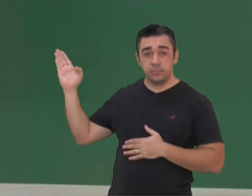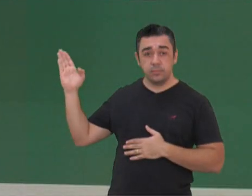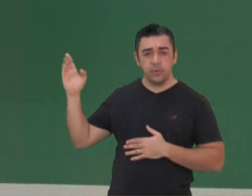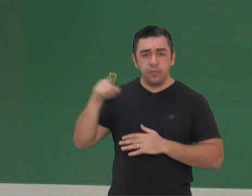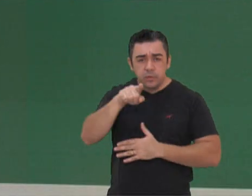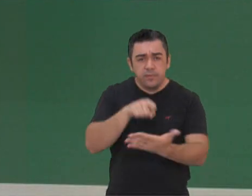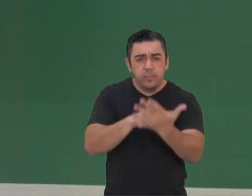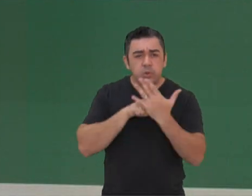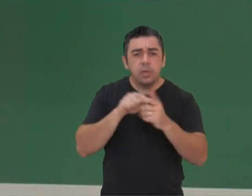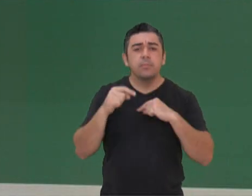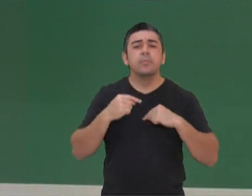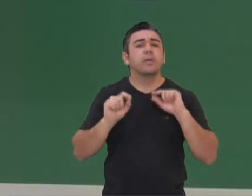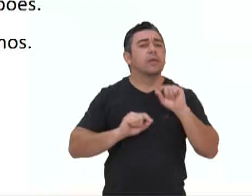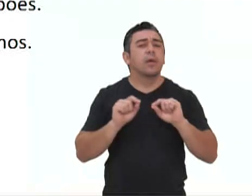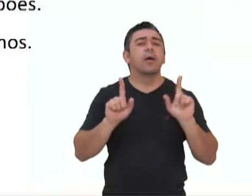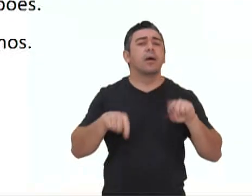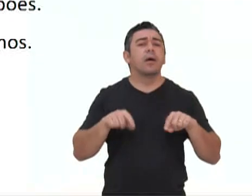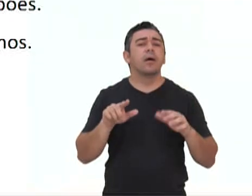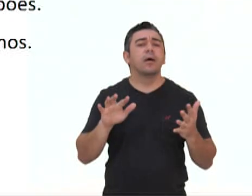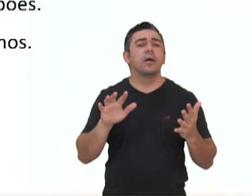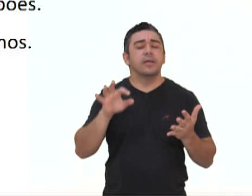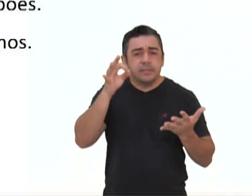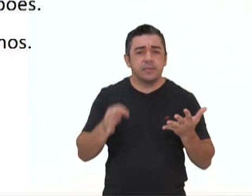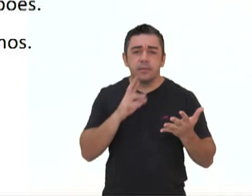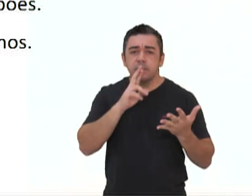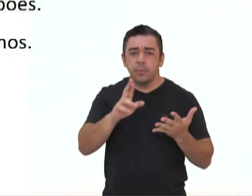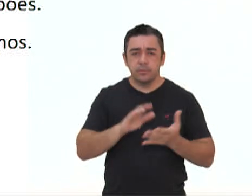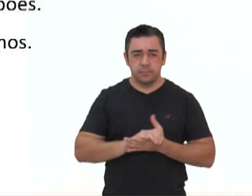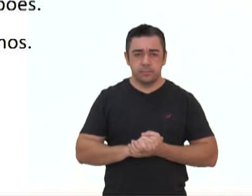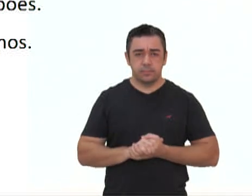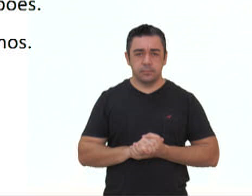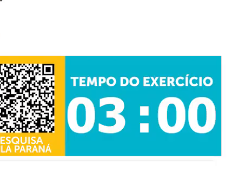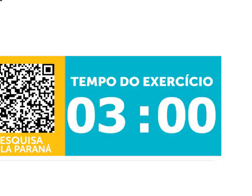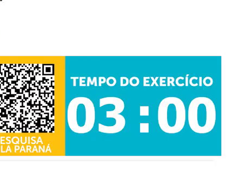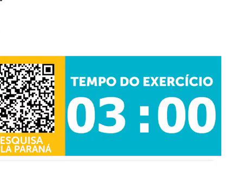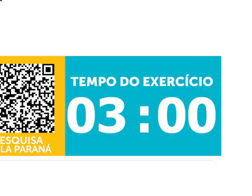para mim qual que é a alternativa correta.